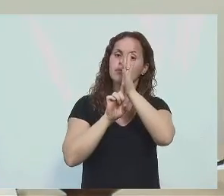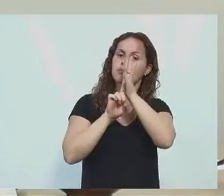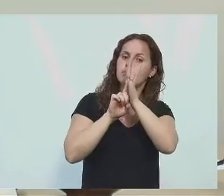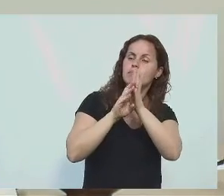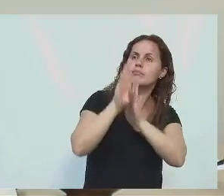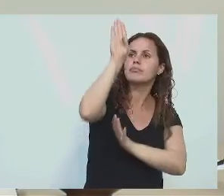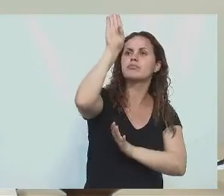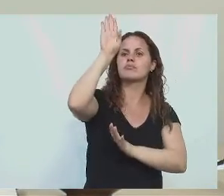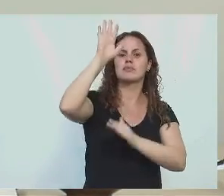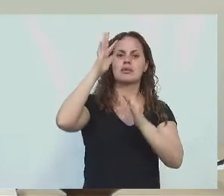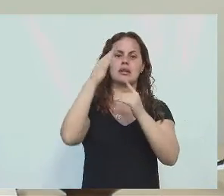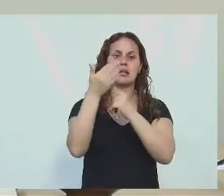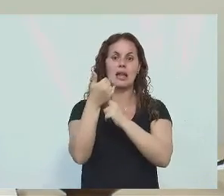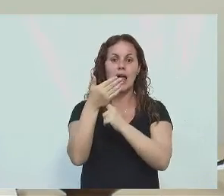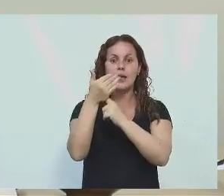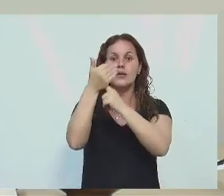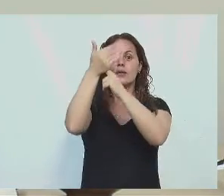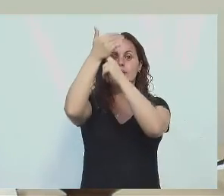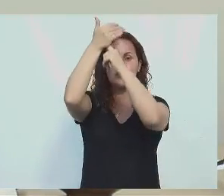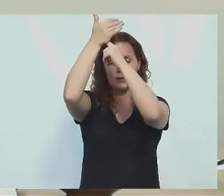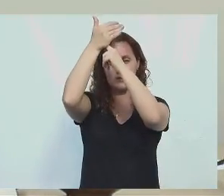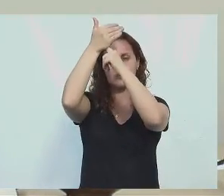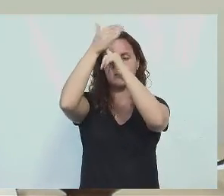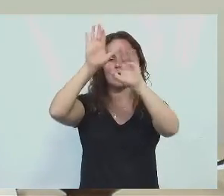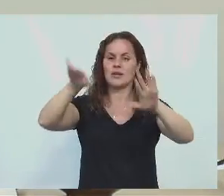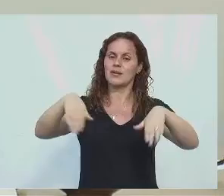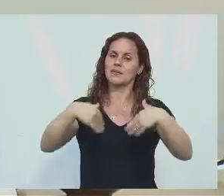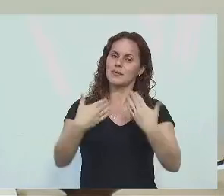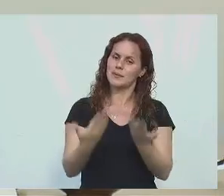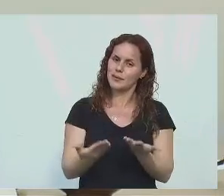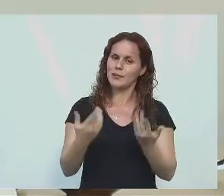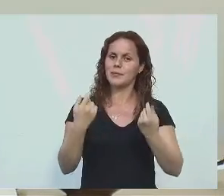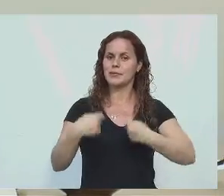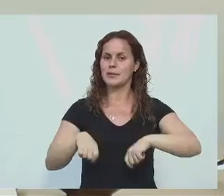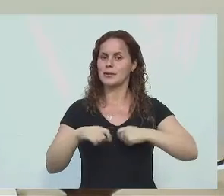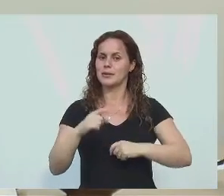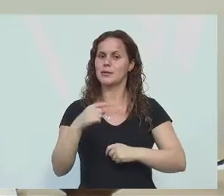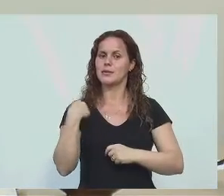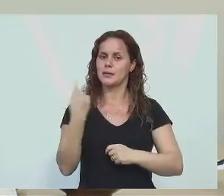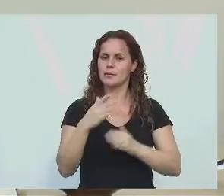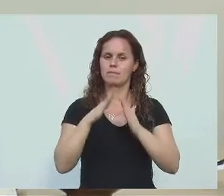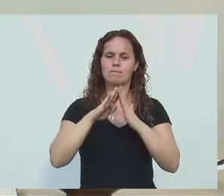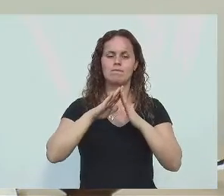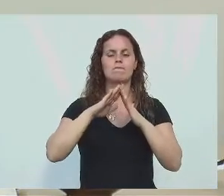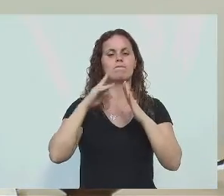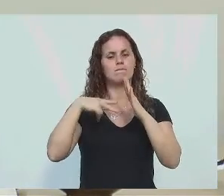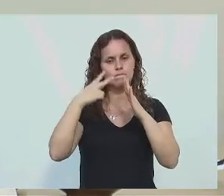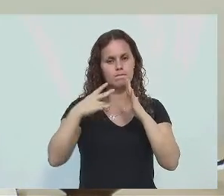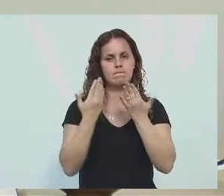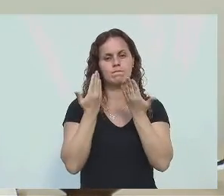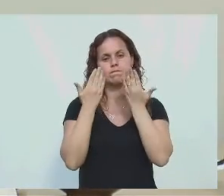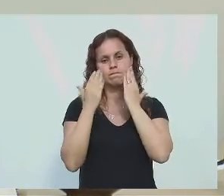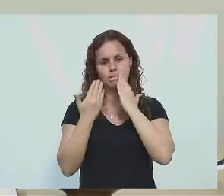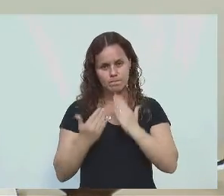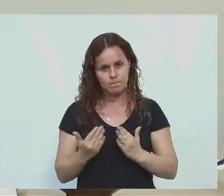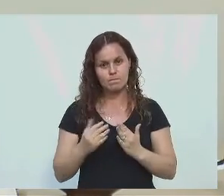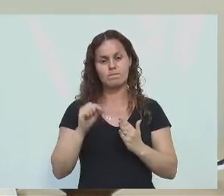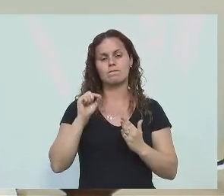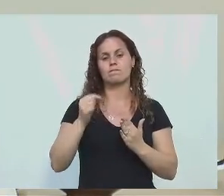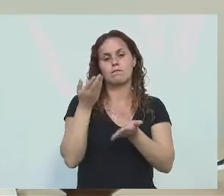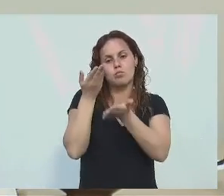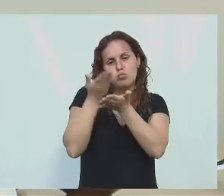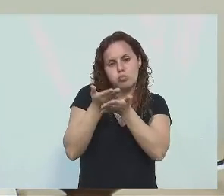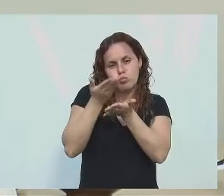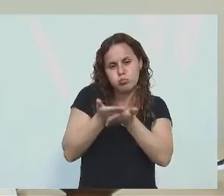tecnologia. Então, acho que é uma tarefa que vai caber à próxima Câmara, é analisar e possivelmente até estudar